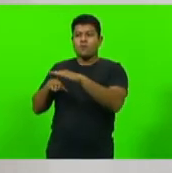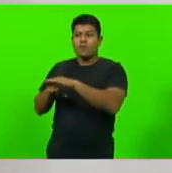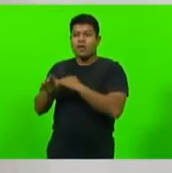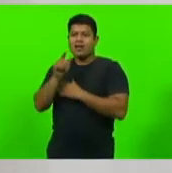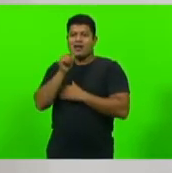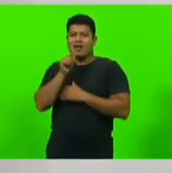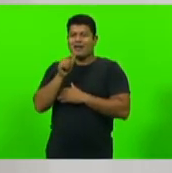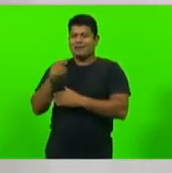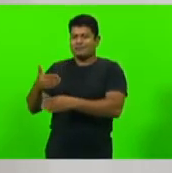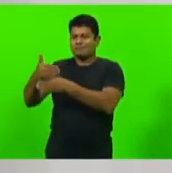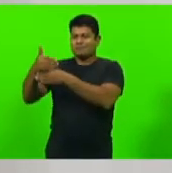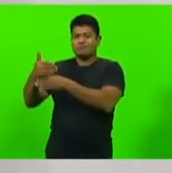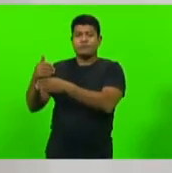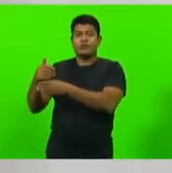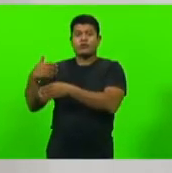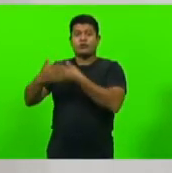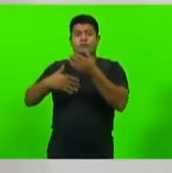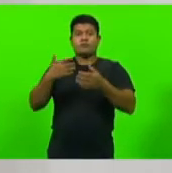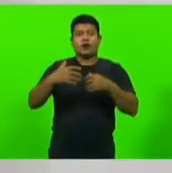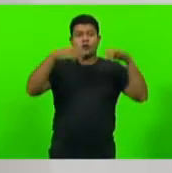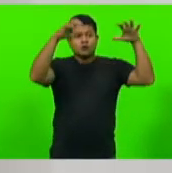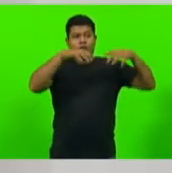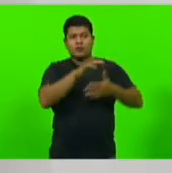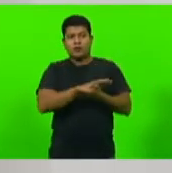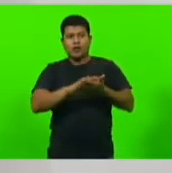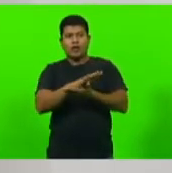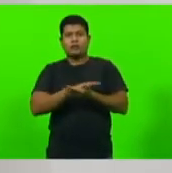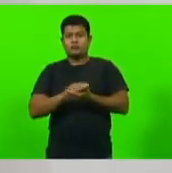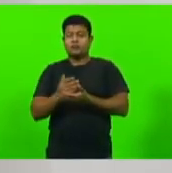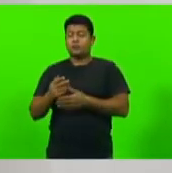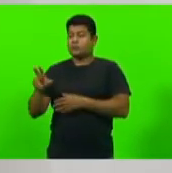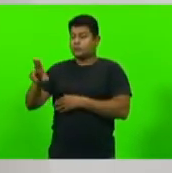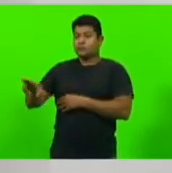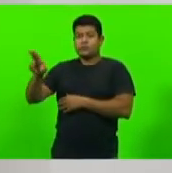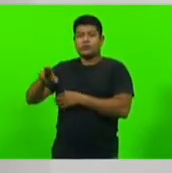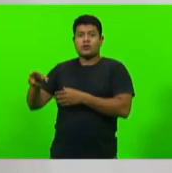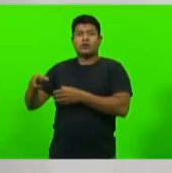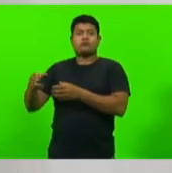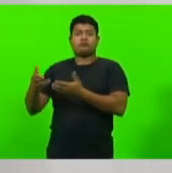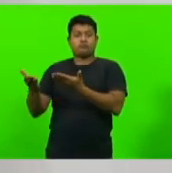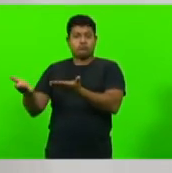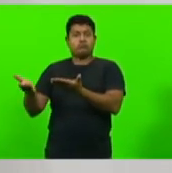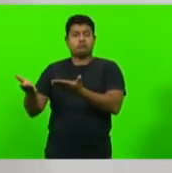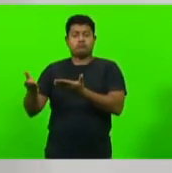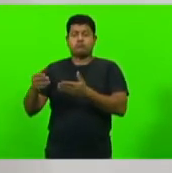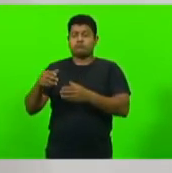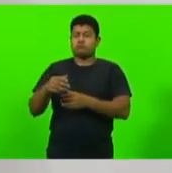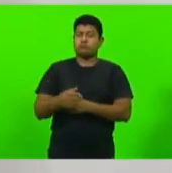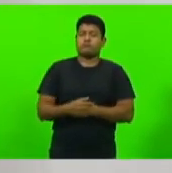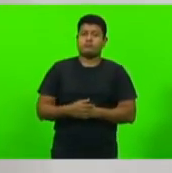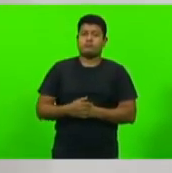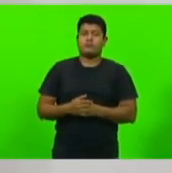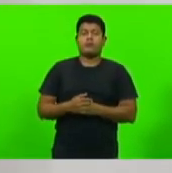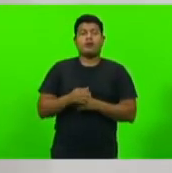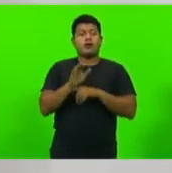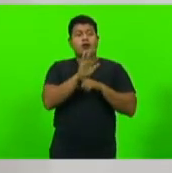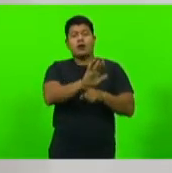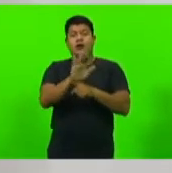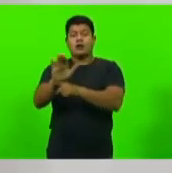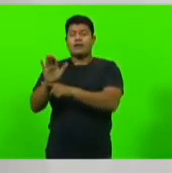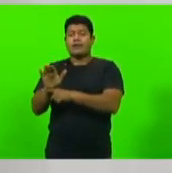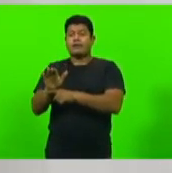para ela não ir toda embora de uma vez só, e você fazendo vários bolsões de contenção para atender as comunidades